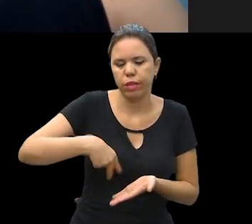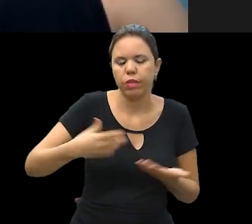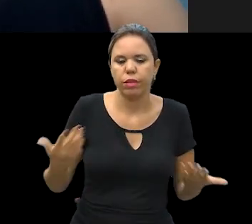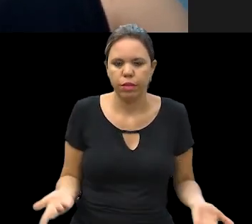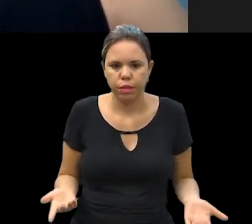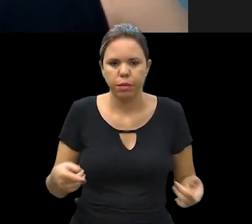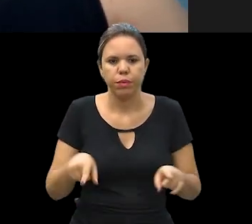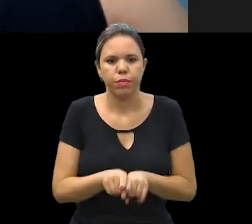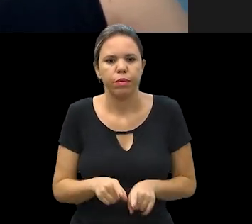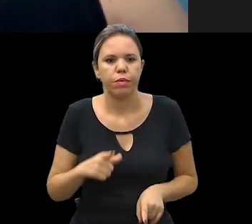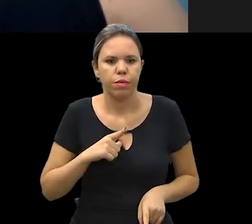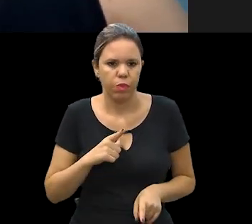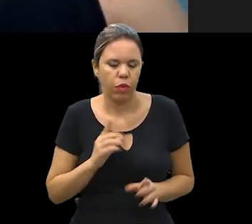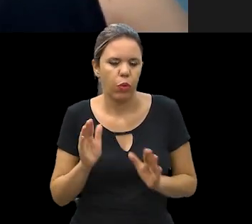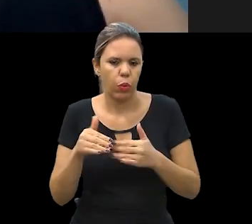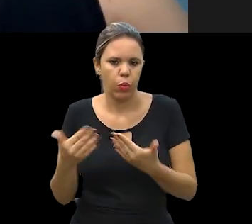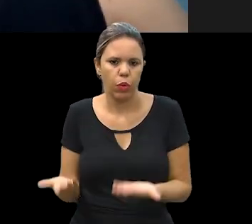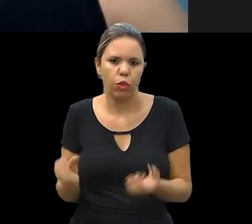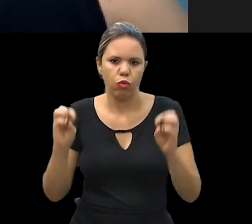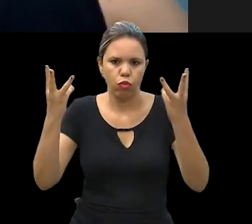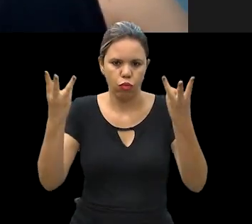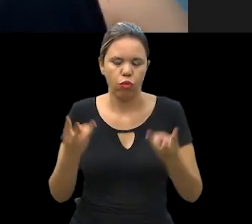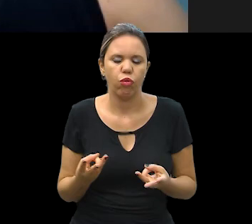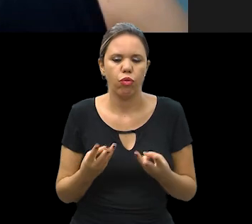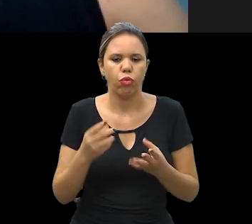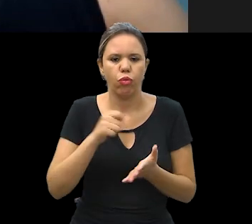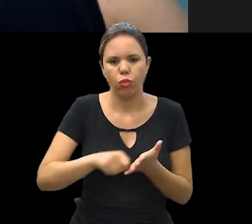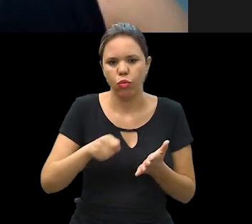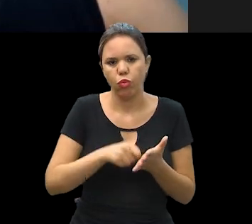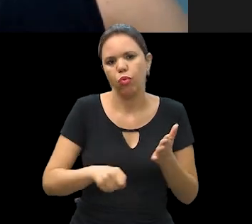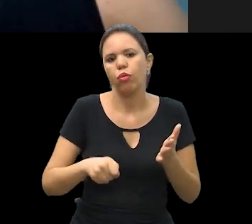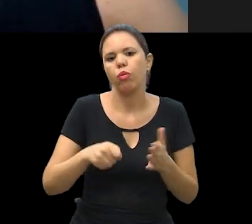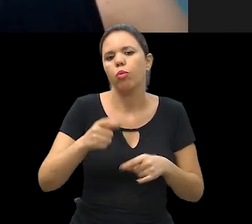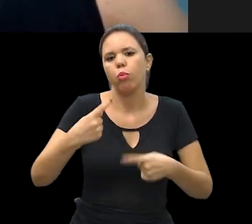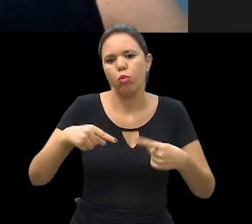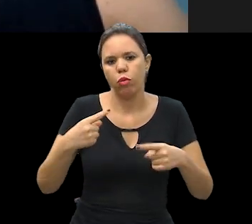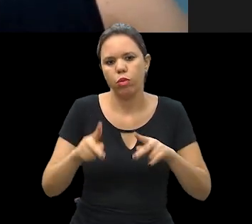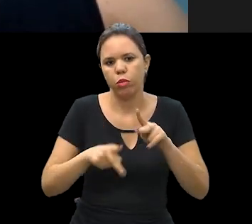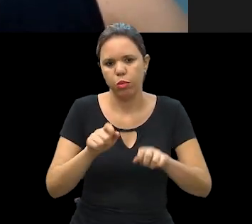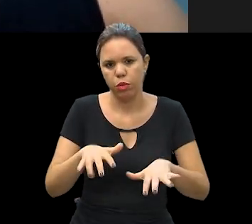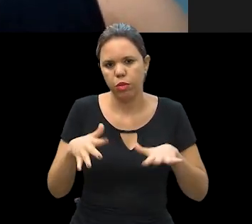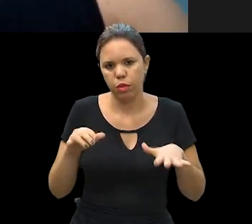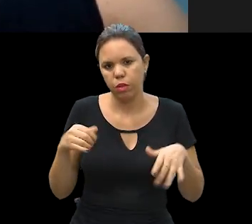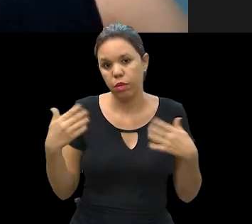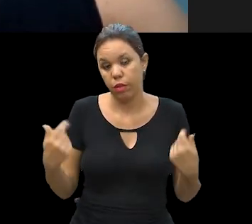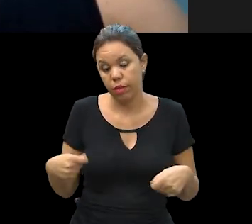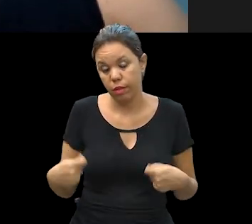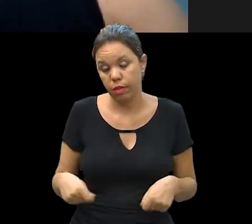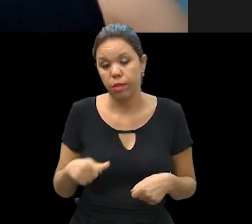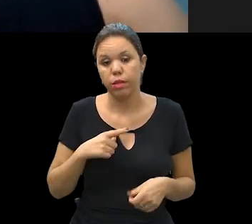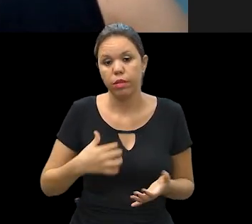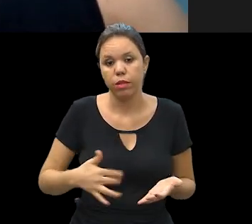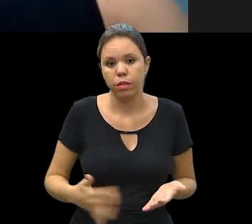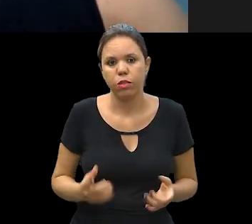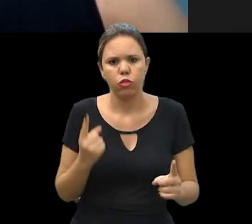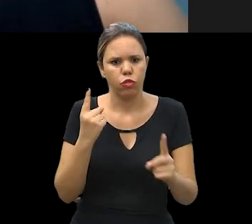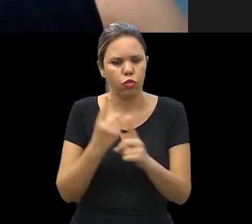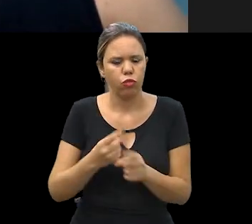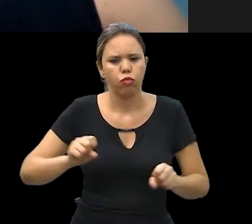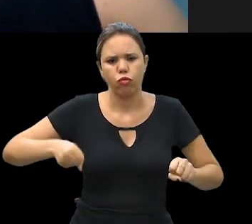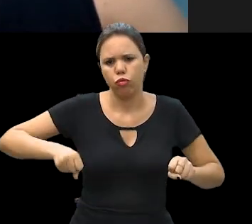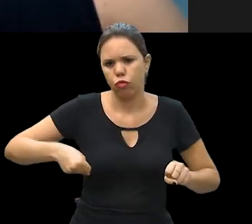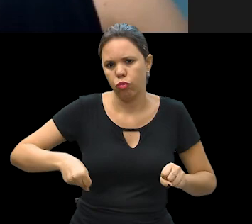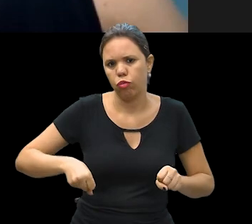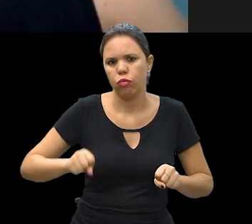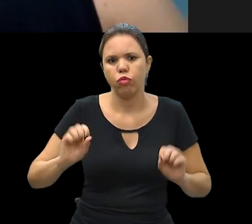tal. Então, a gente também tem como direcionar o nosso show, o nosso repertório para esse público quando necessário. Então, a gente toca desde o Encontro